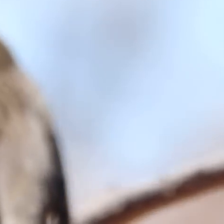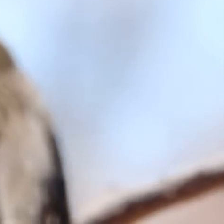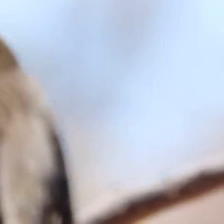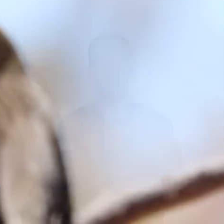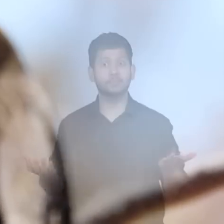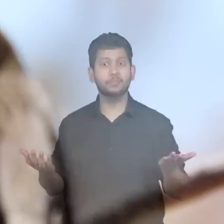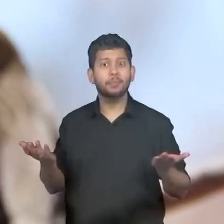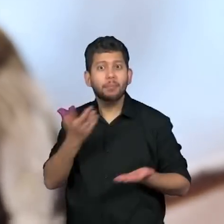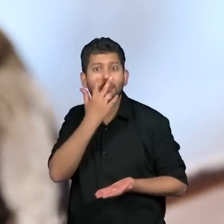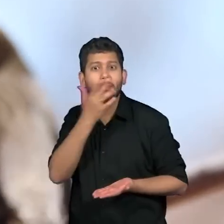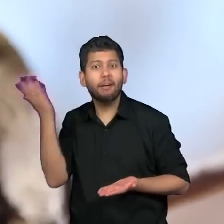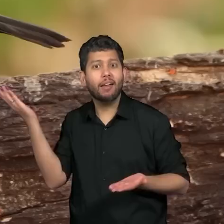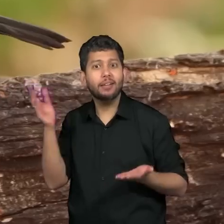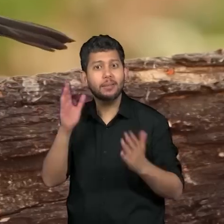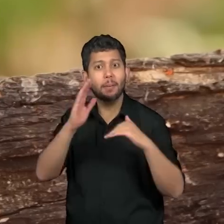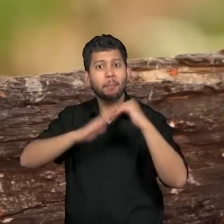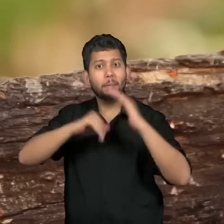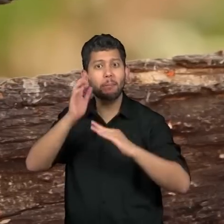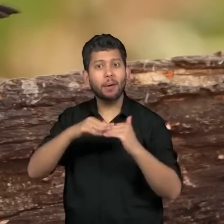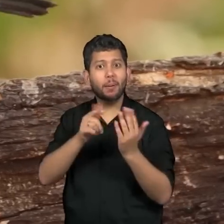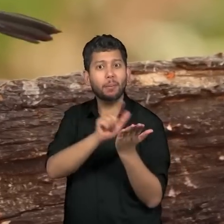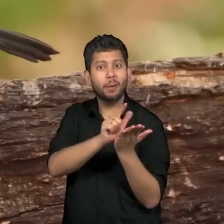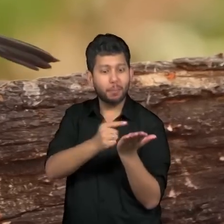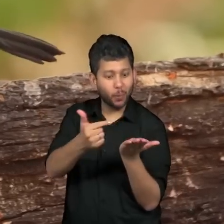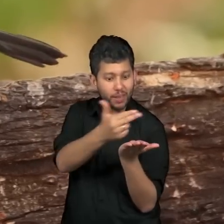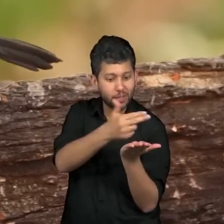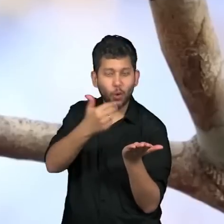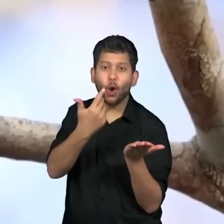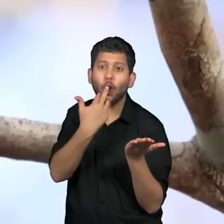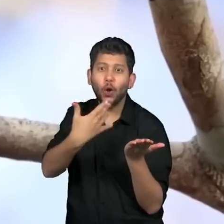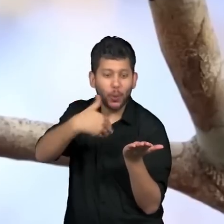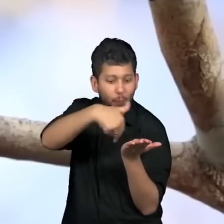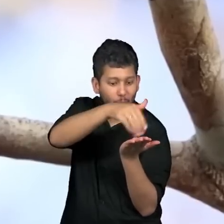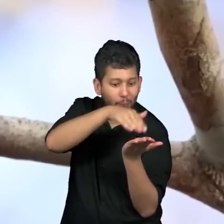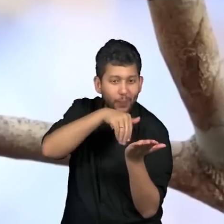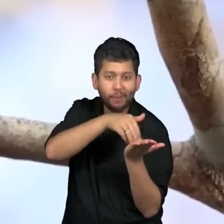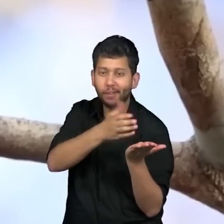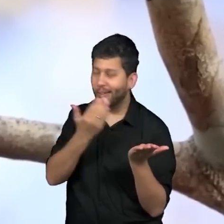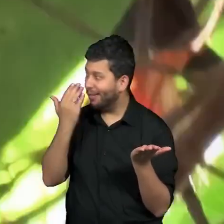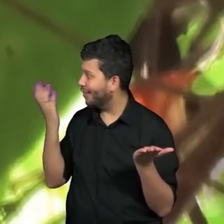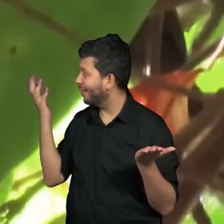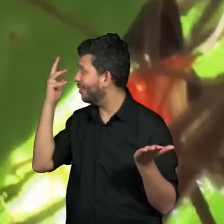Espécies que parecem ter sido desenhadas e coloridas à mão.